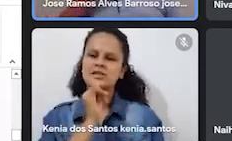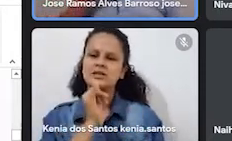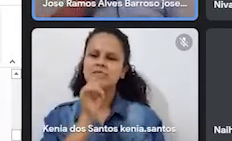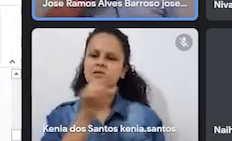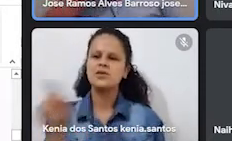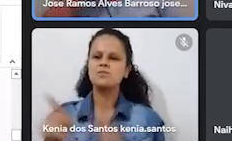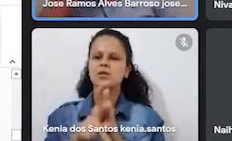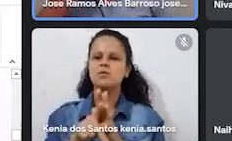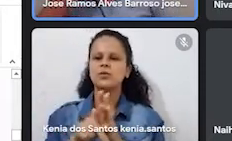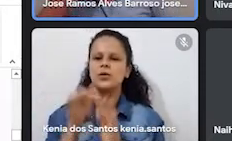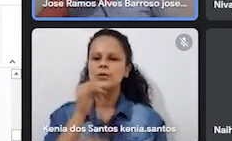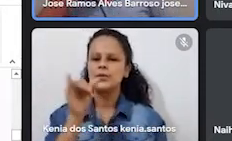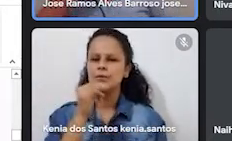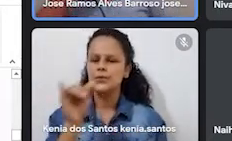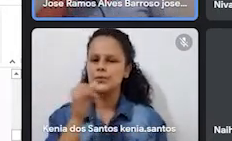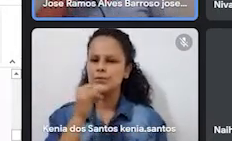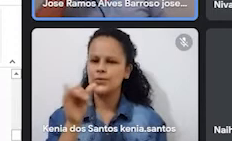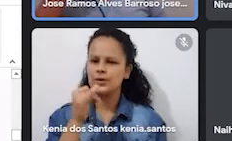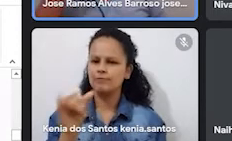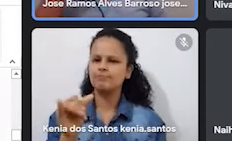tensão,